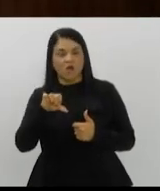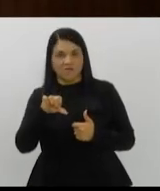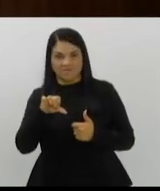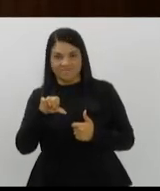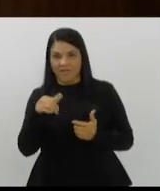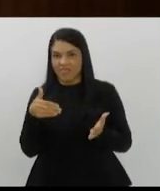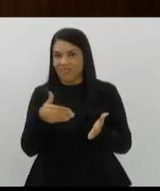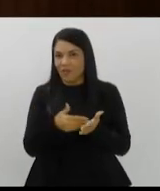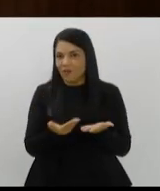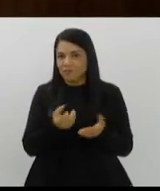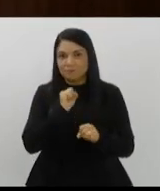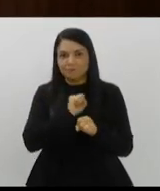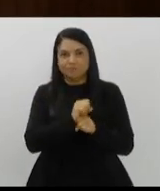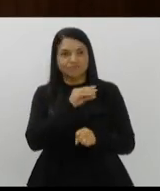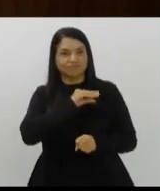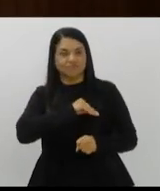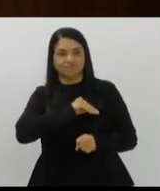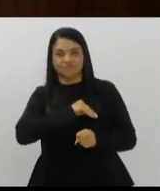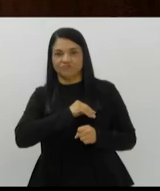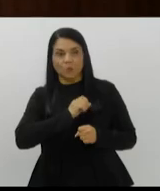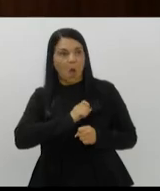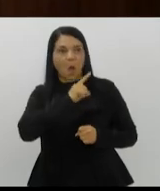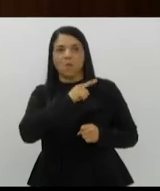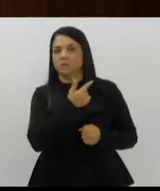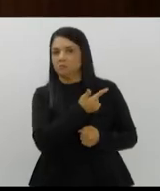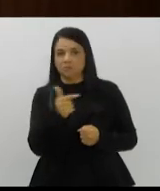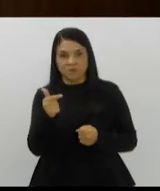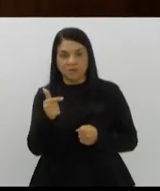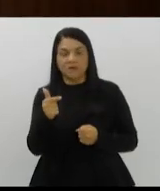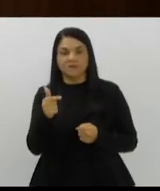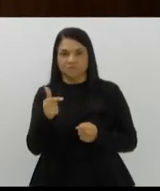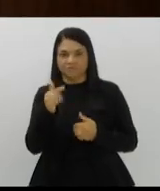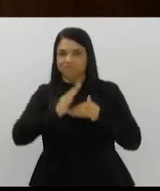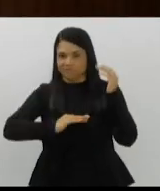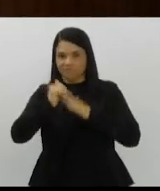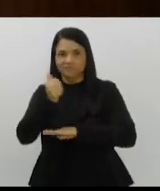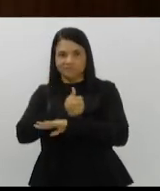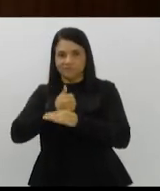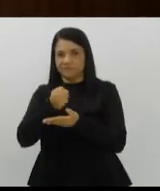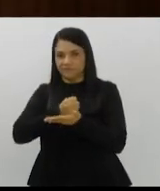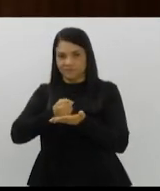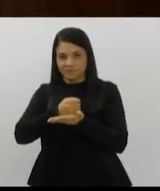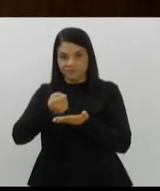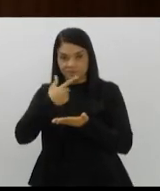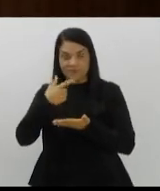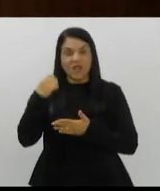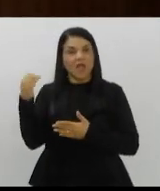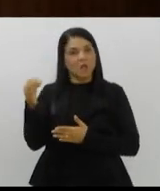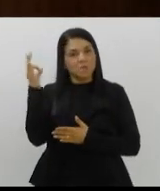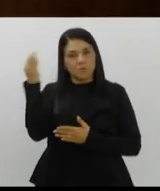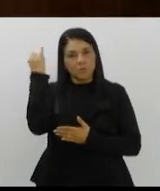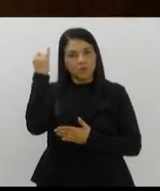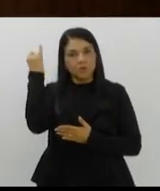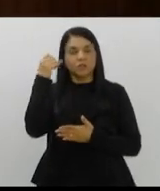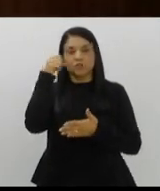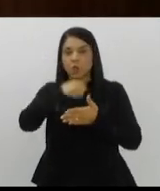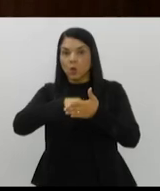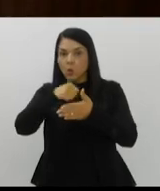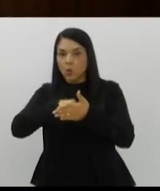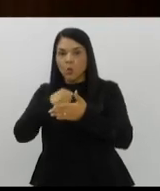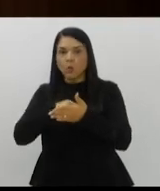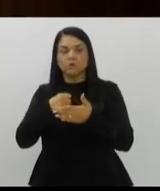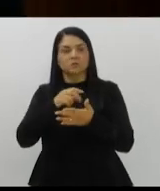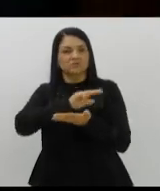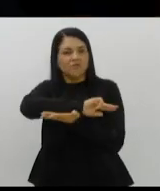os farmacêuticos. Então, nesse sentido, é muito importante que nós entendamos aqui que a luta de diversas categorias,